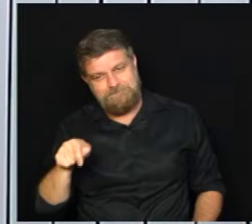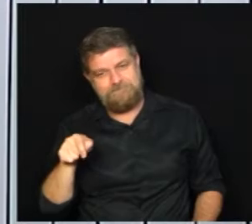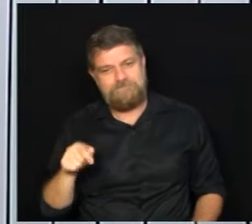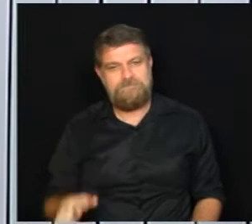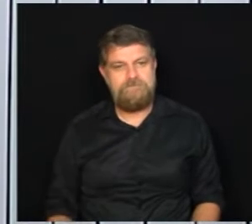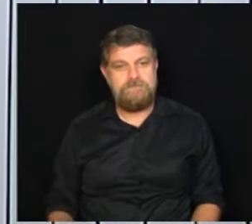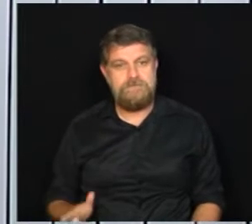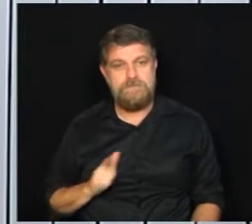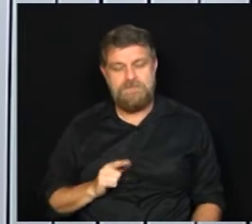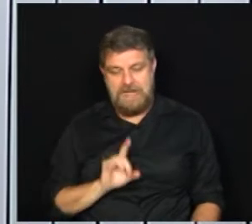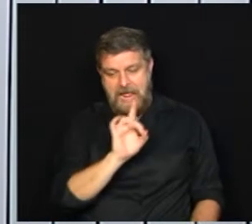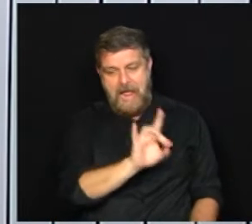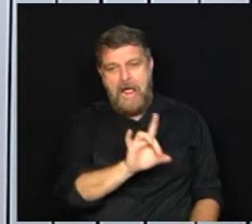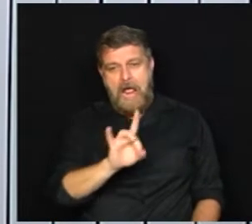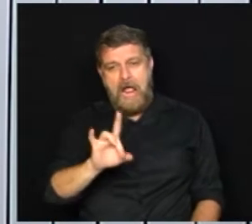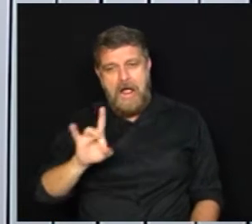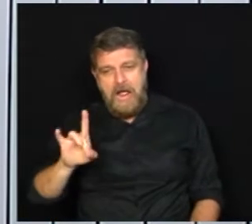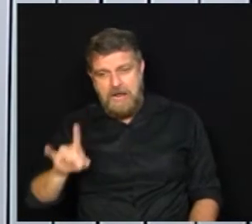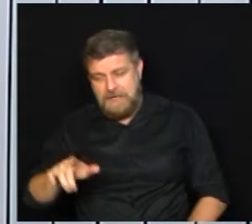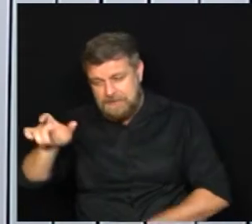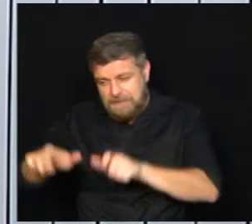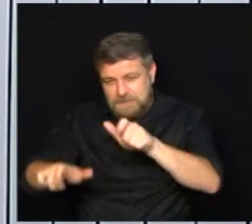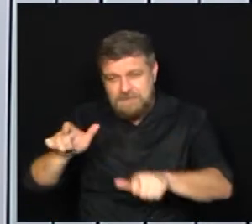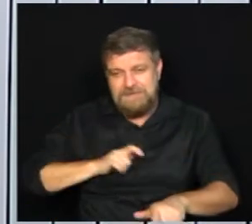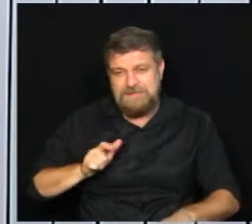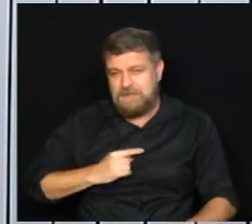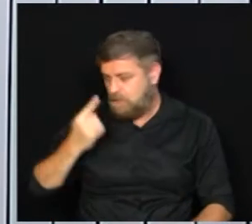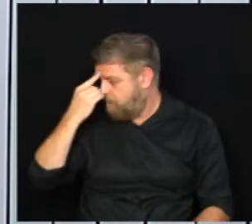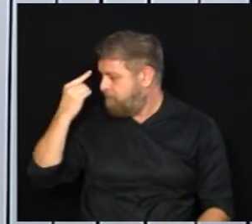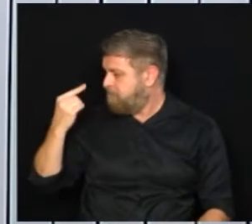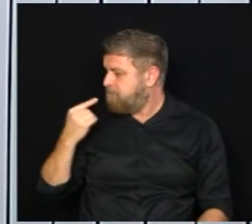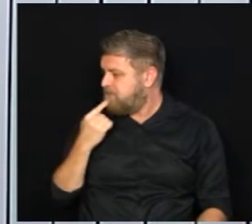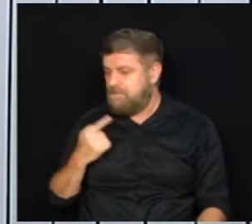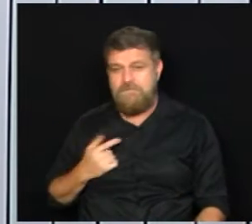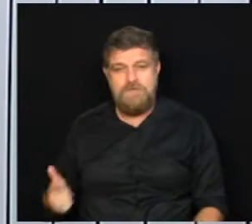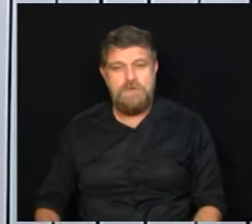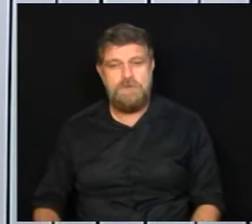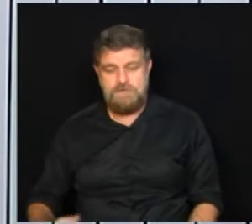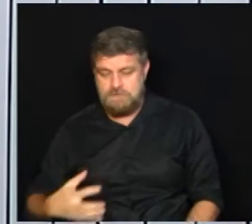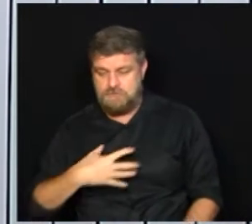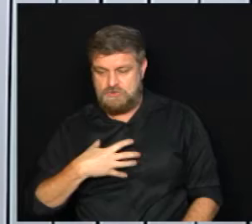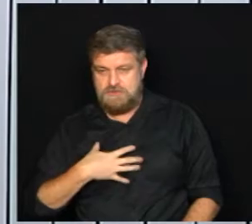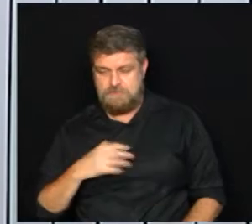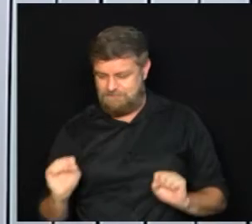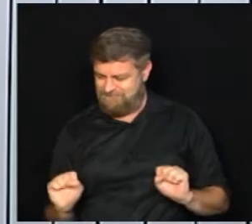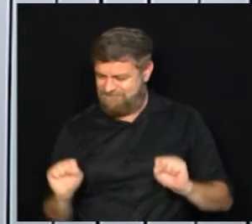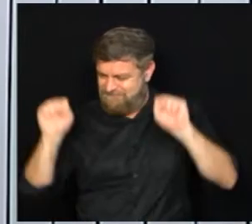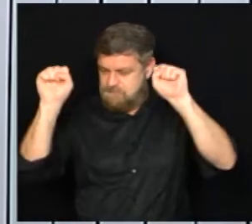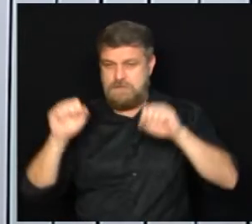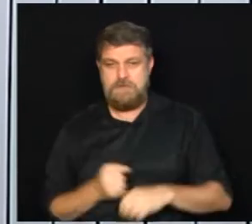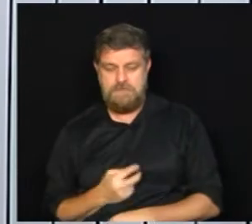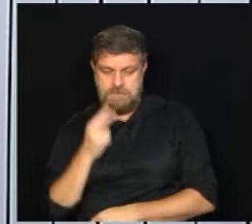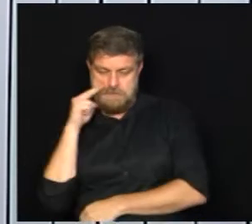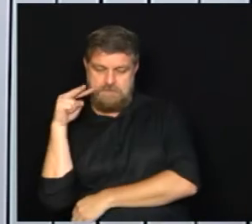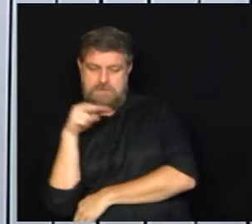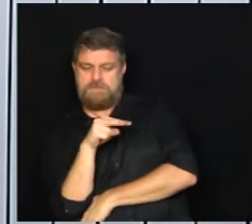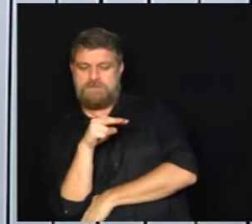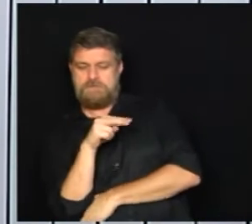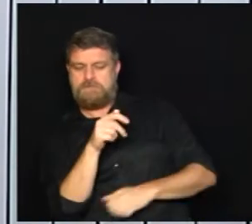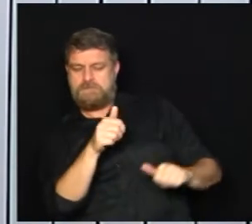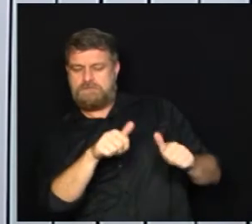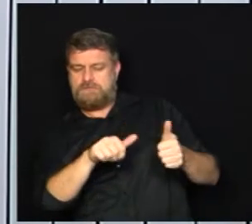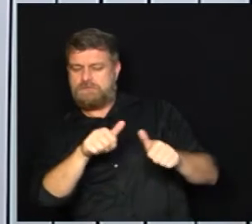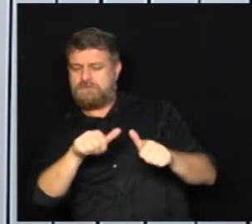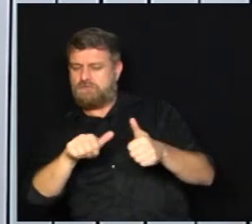técnica, cada atleta tem um estilo, existe isso no levantamento de peso? Quando você vai numa competição, você fica observando os